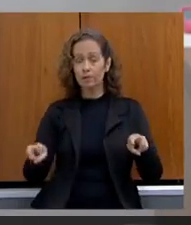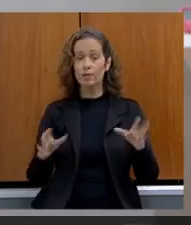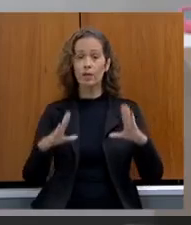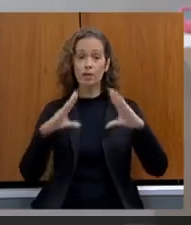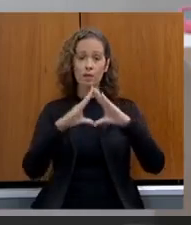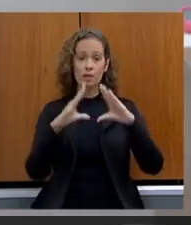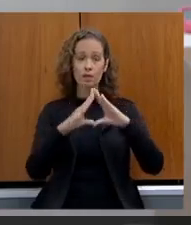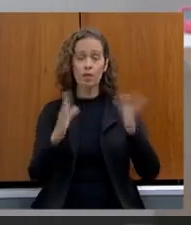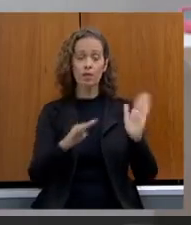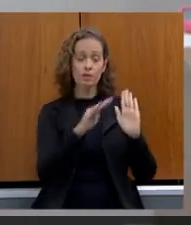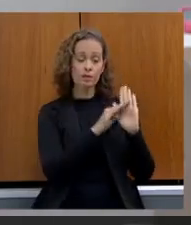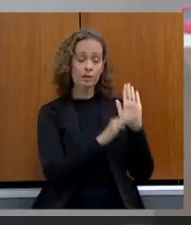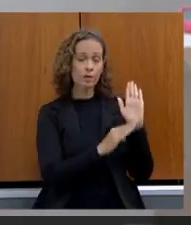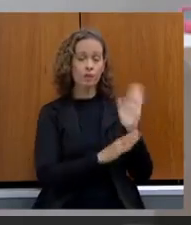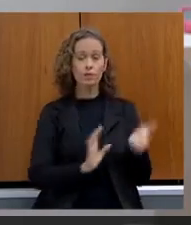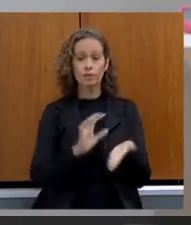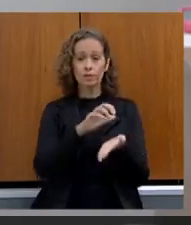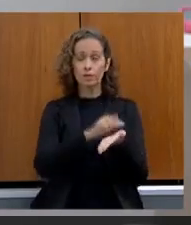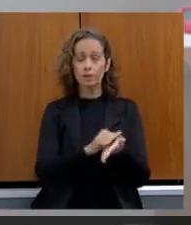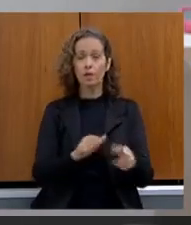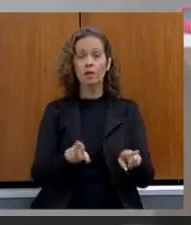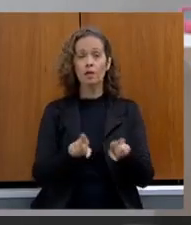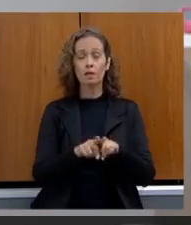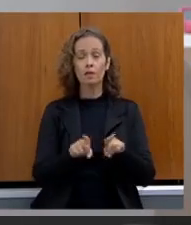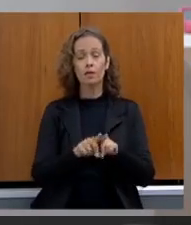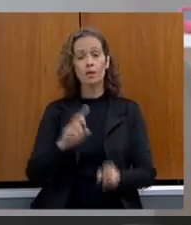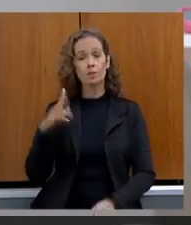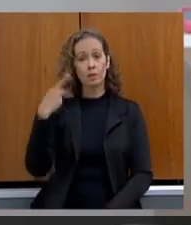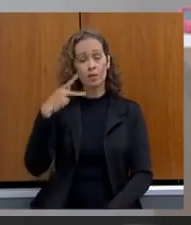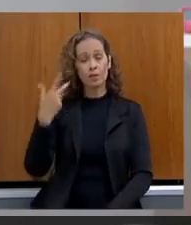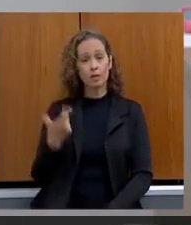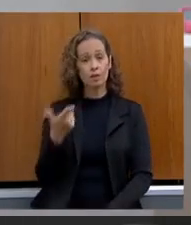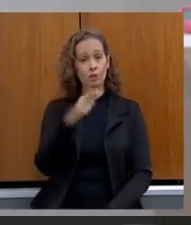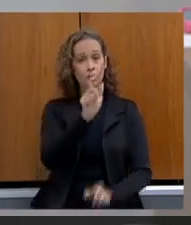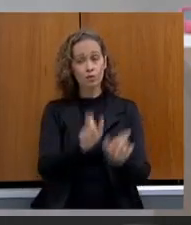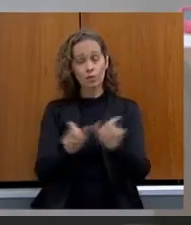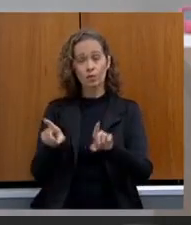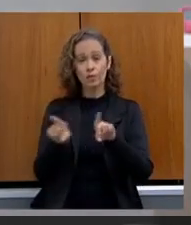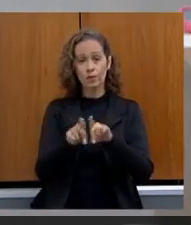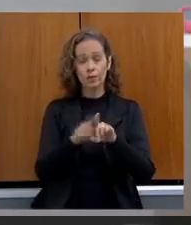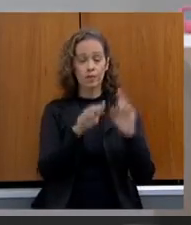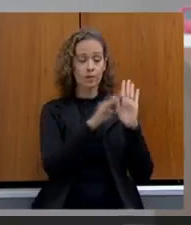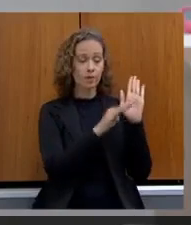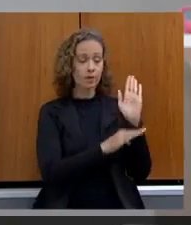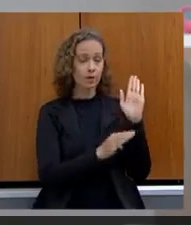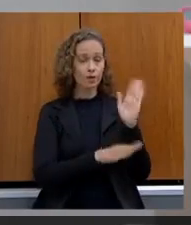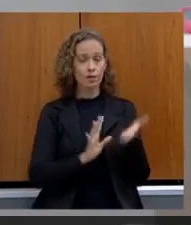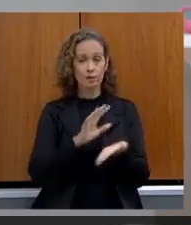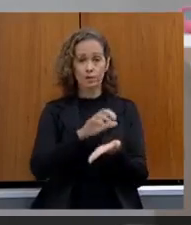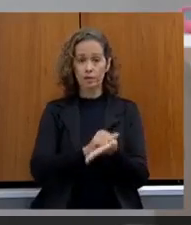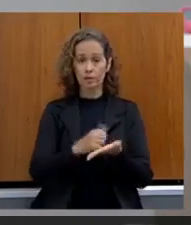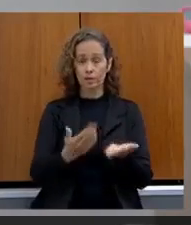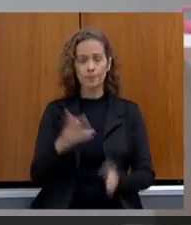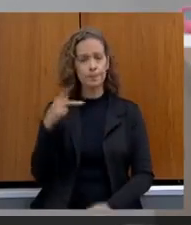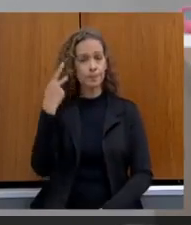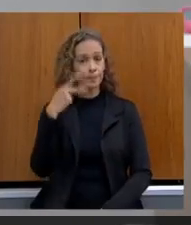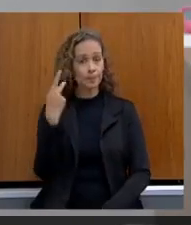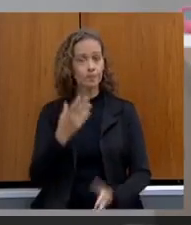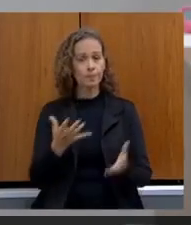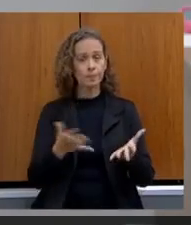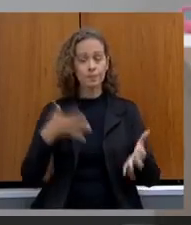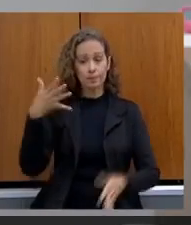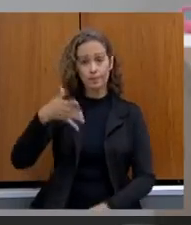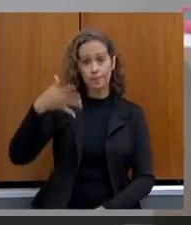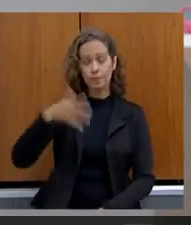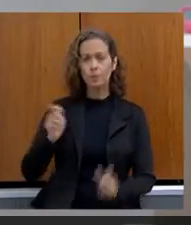de inscrição demais parlamentares por ordem de inscrição e parlamentares que desejarem fazer uso da palavra podem se